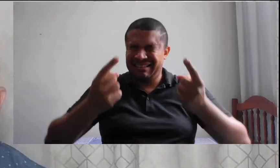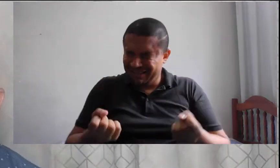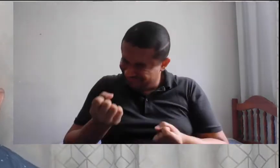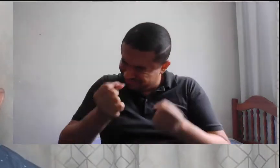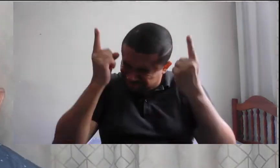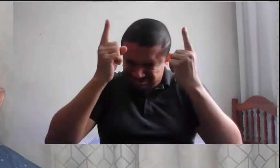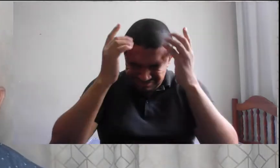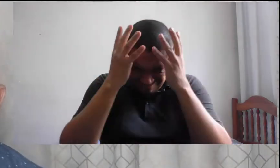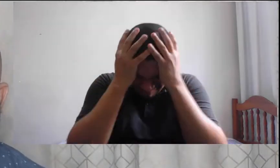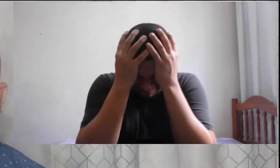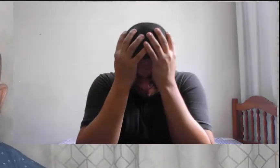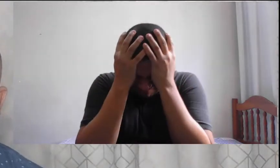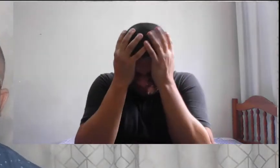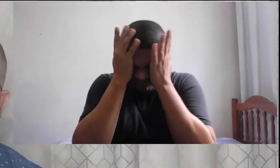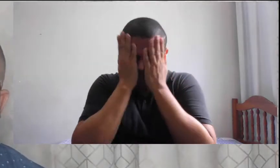Um inferno.